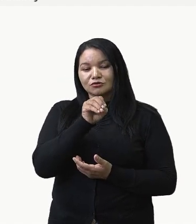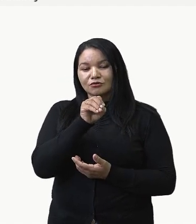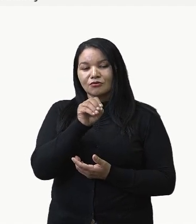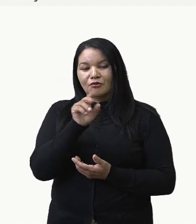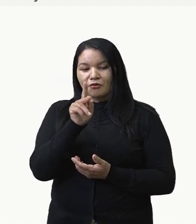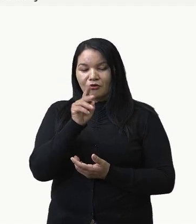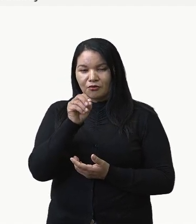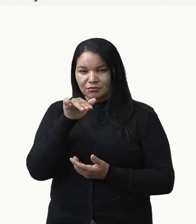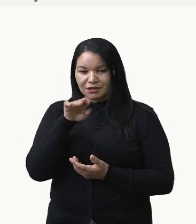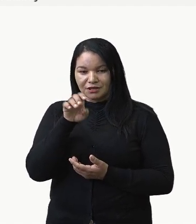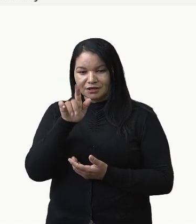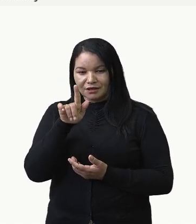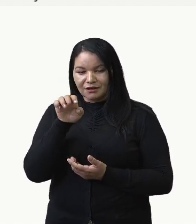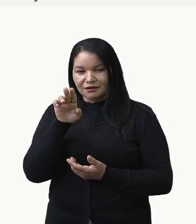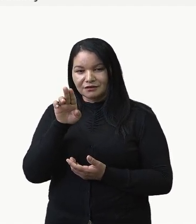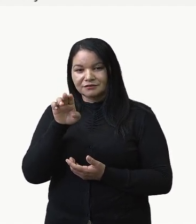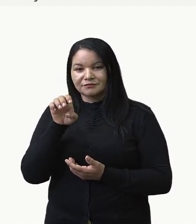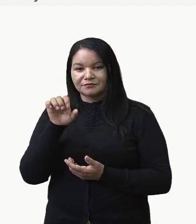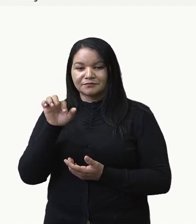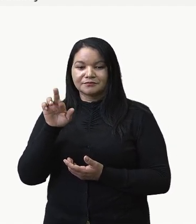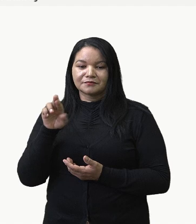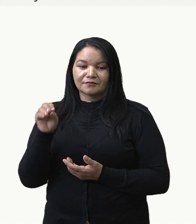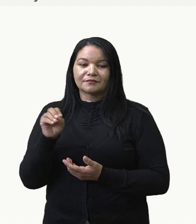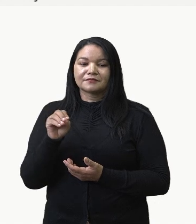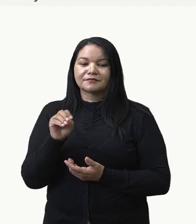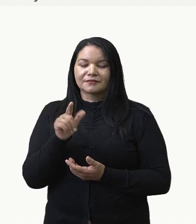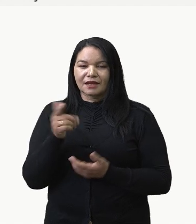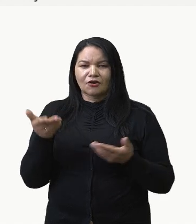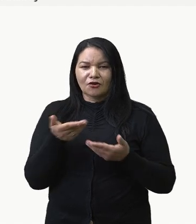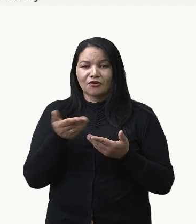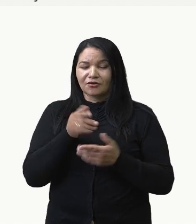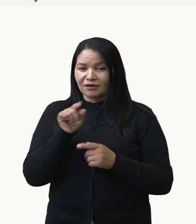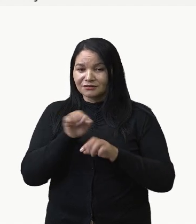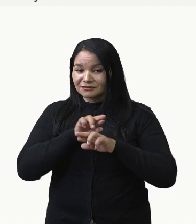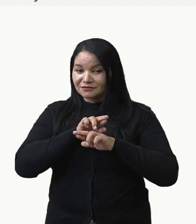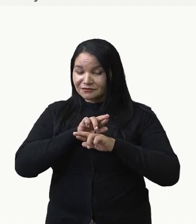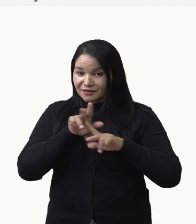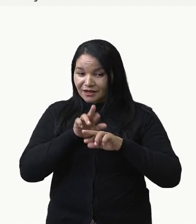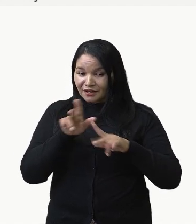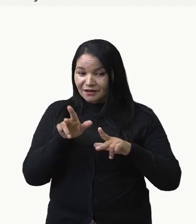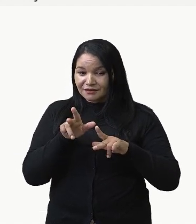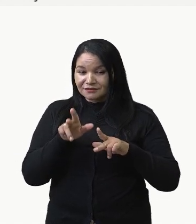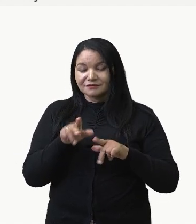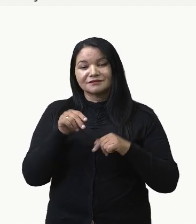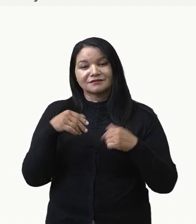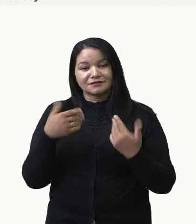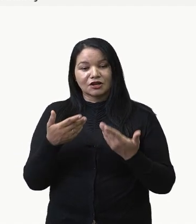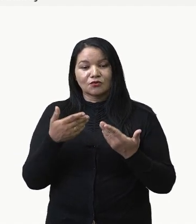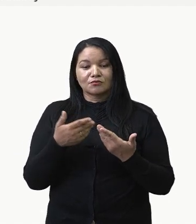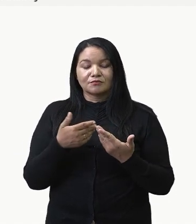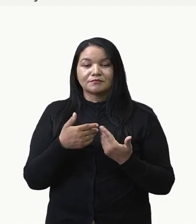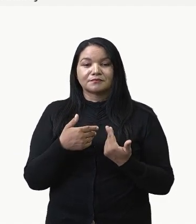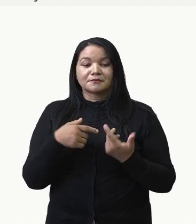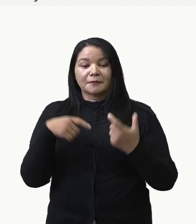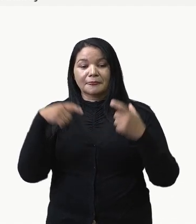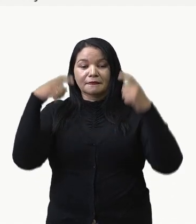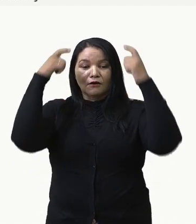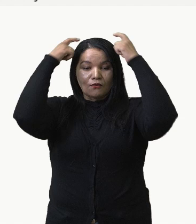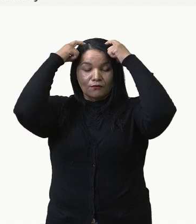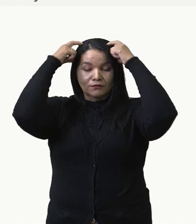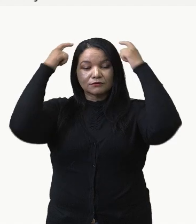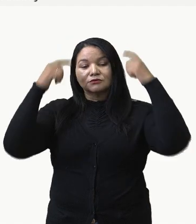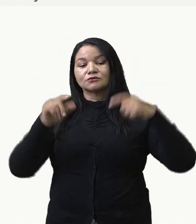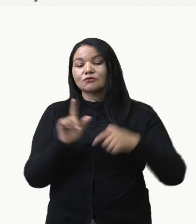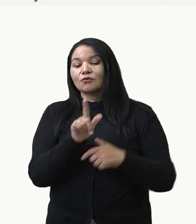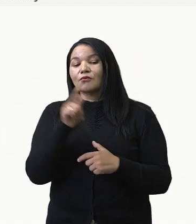de formigueiro não é verdade E aí Vocês acabaram de descobrir que osso é urso e quando eu digo osso Formigueiro